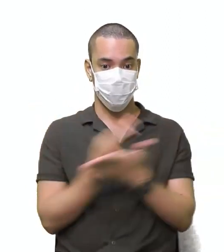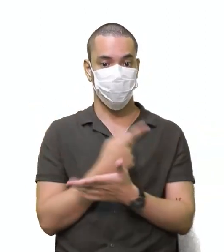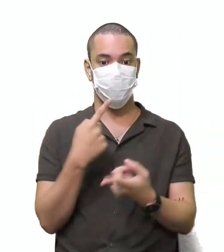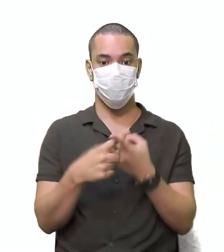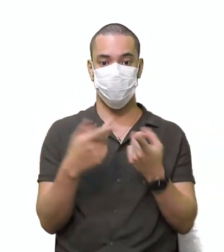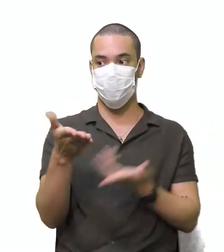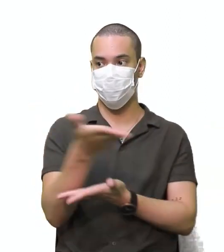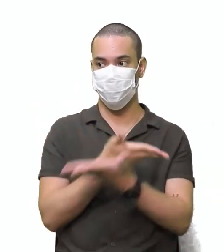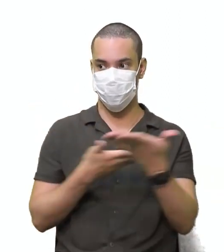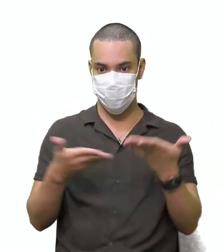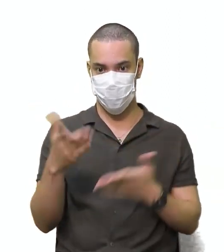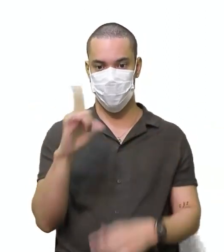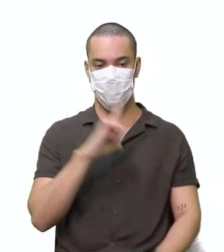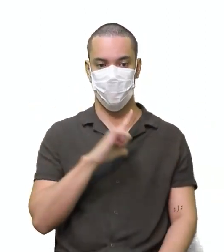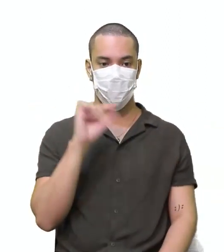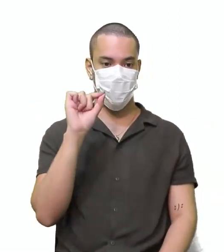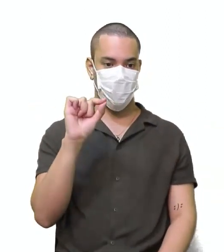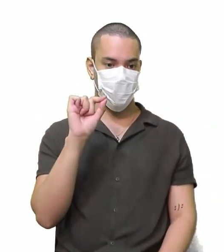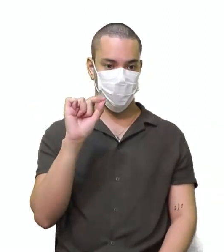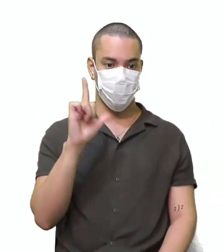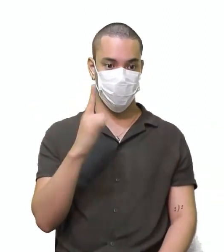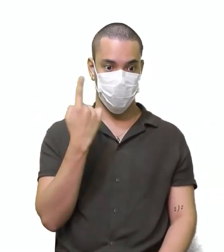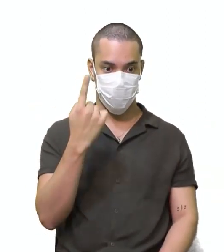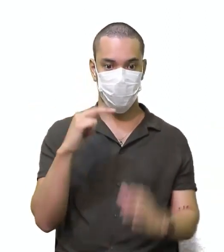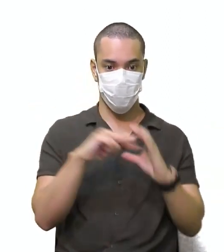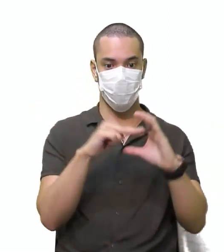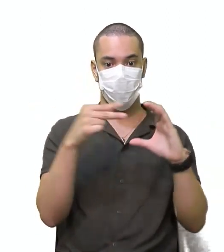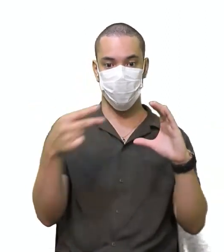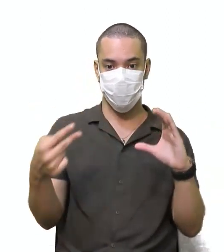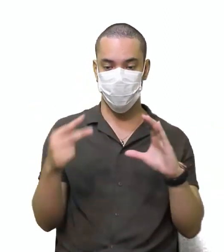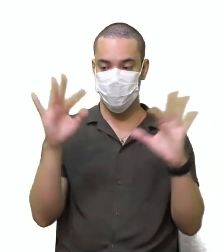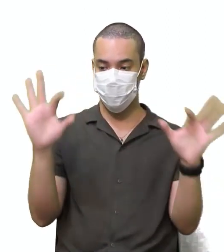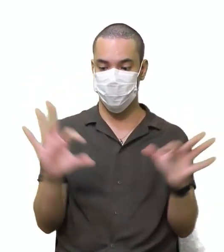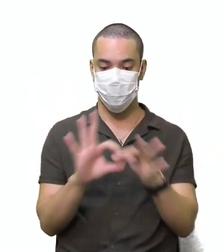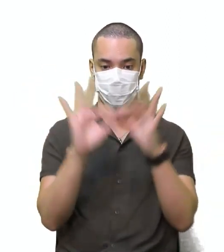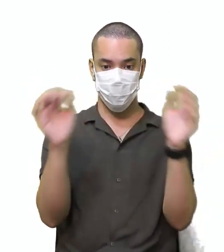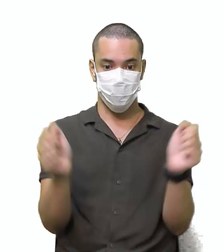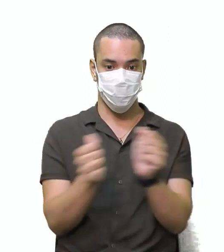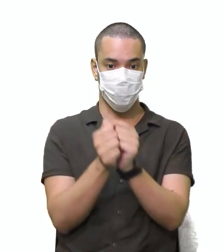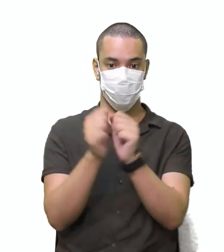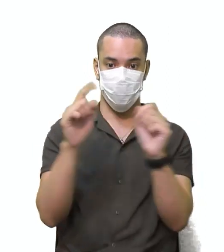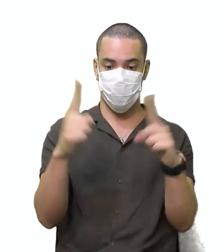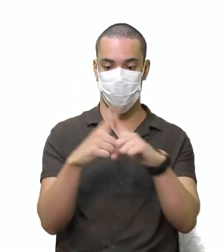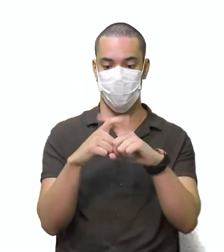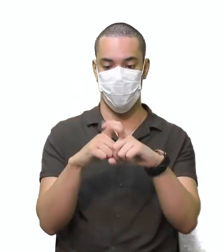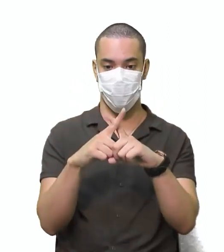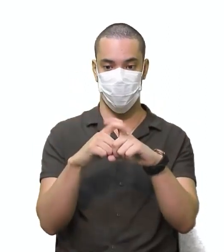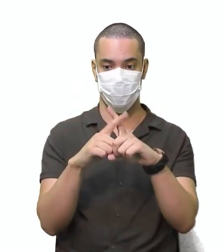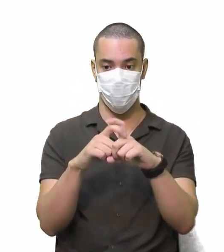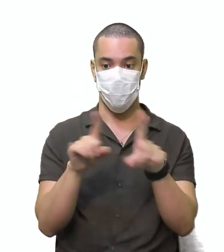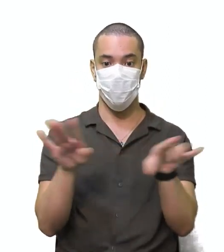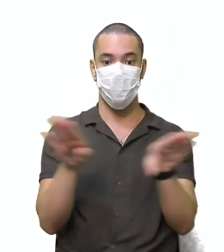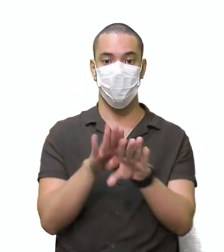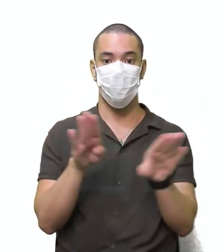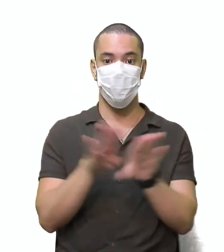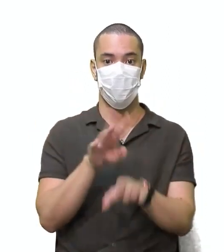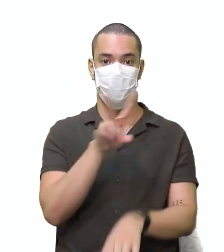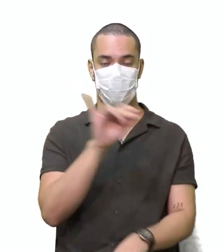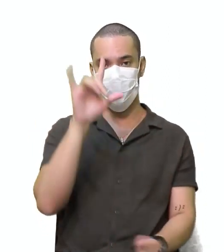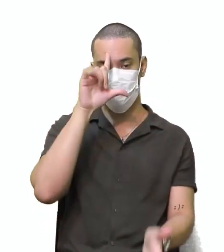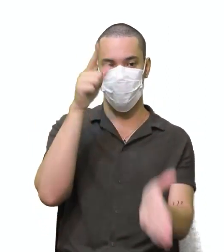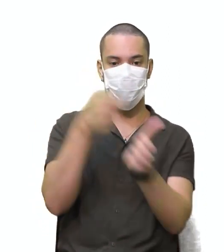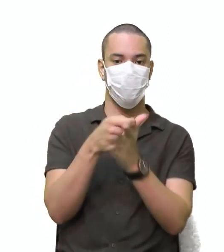vai ter um gene se unindo ao gene de um outro cromossomo e eles vão determinar